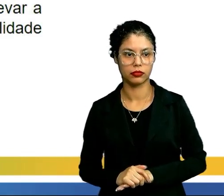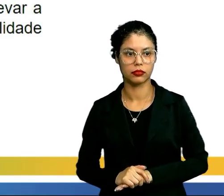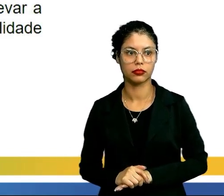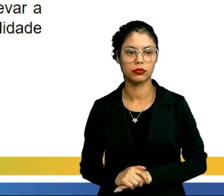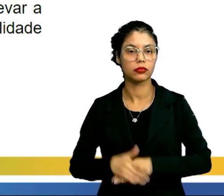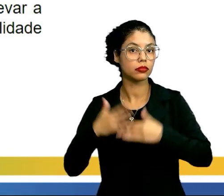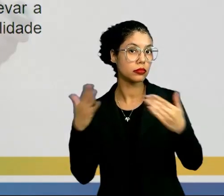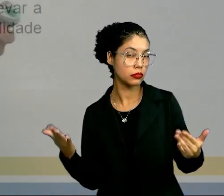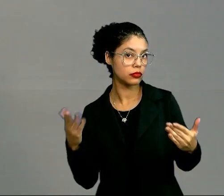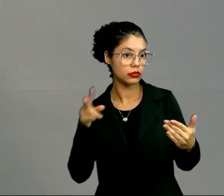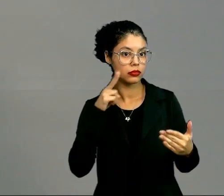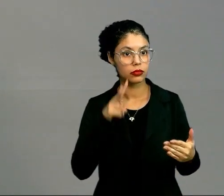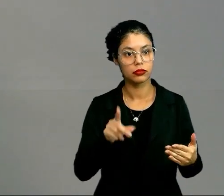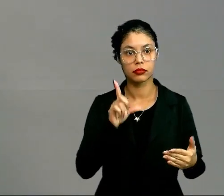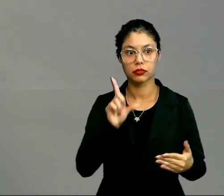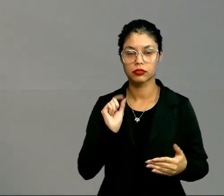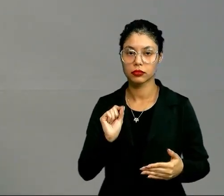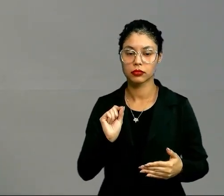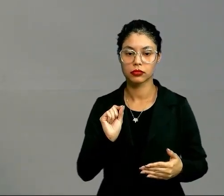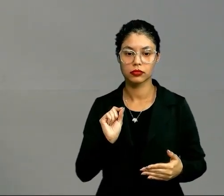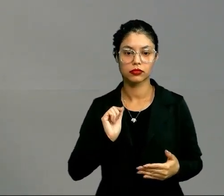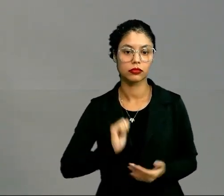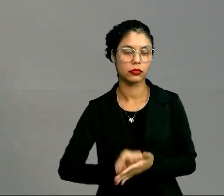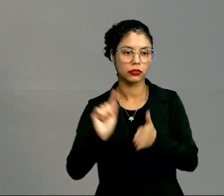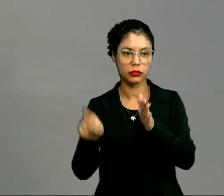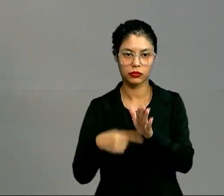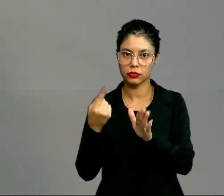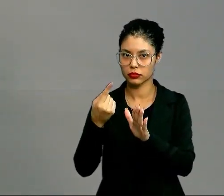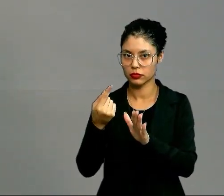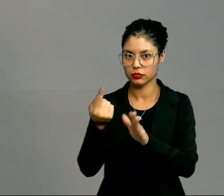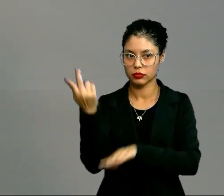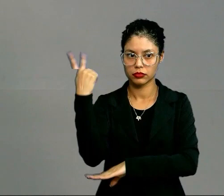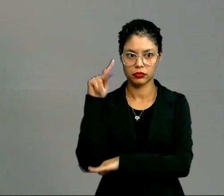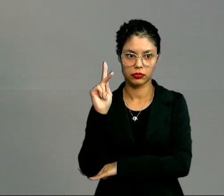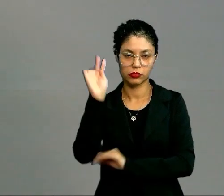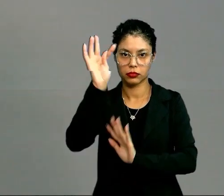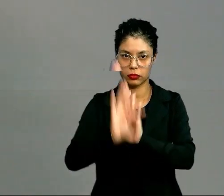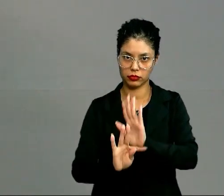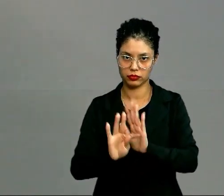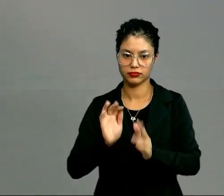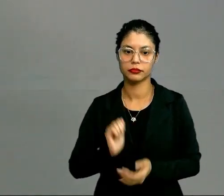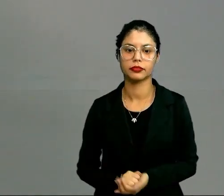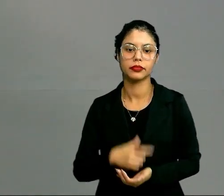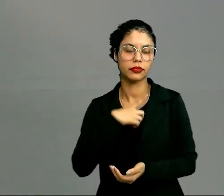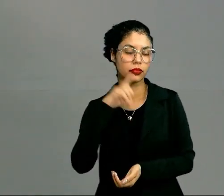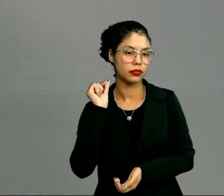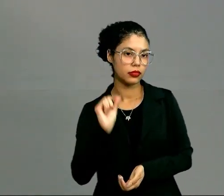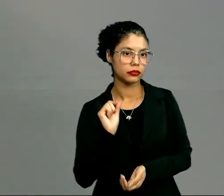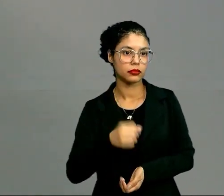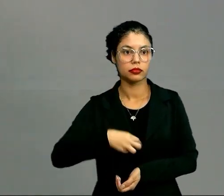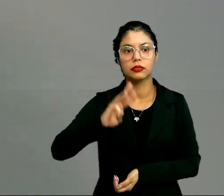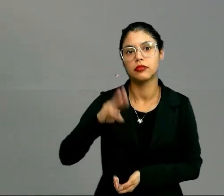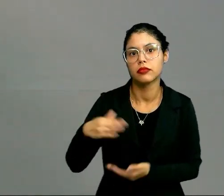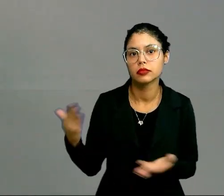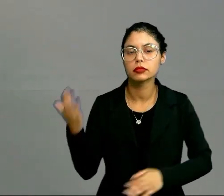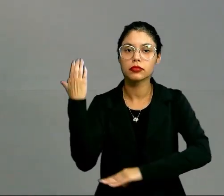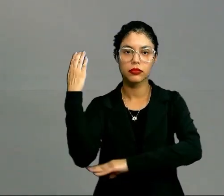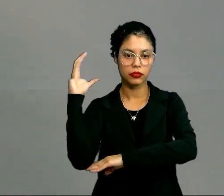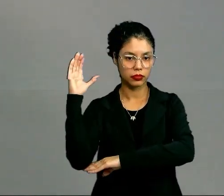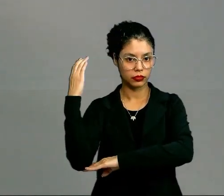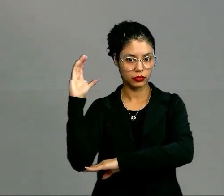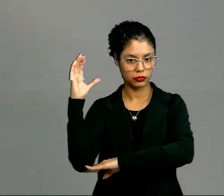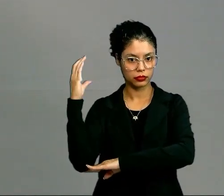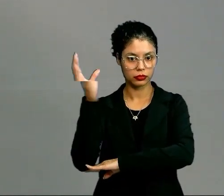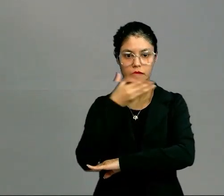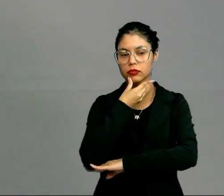FOXP2. E aí nós temos aqui, no nosso primeiro período do nosso texto, nós temos aqui, quem aqui?